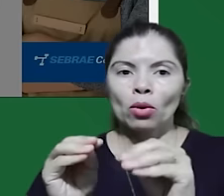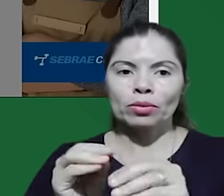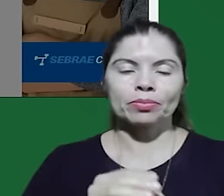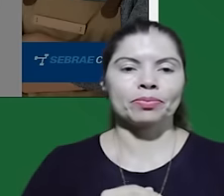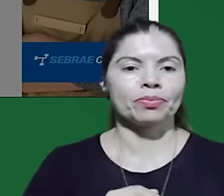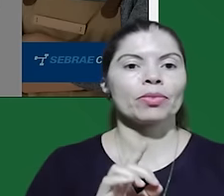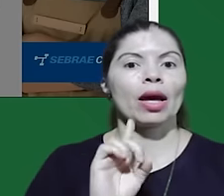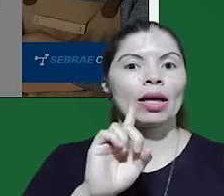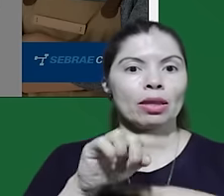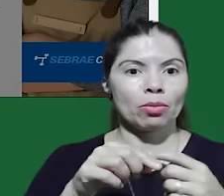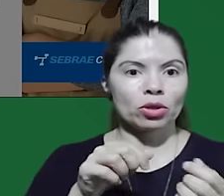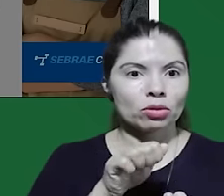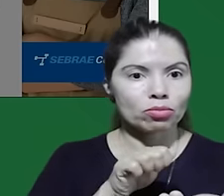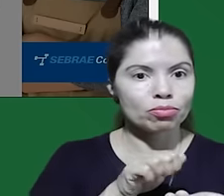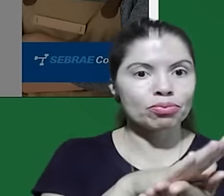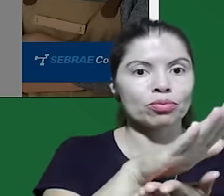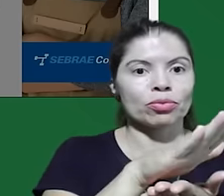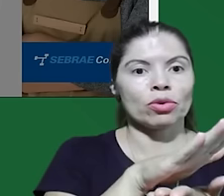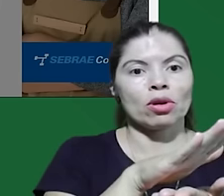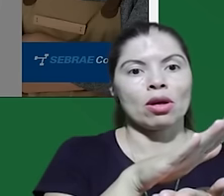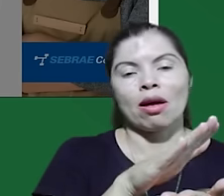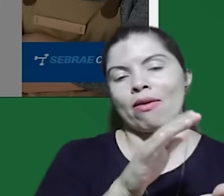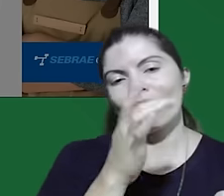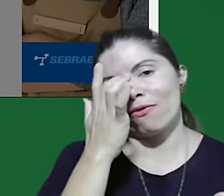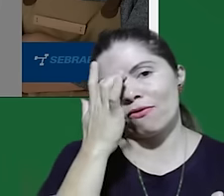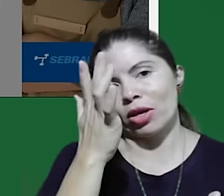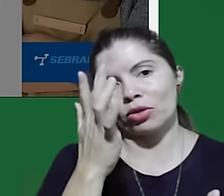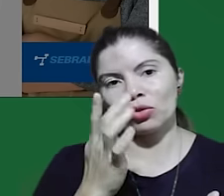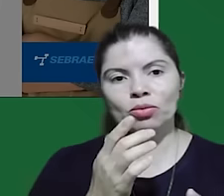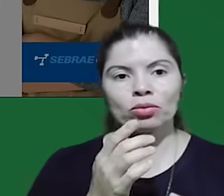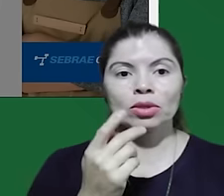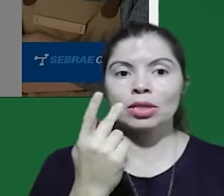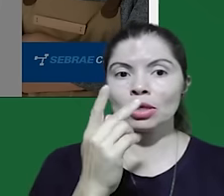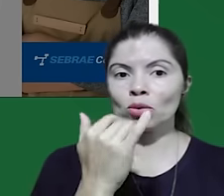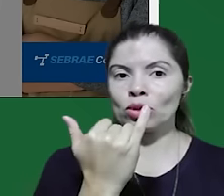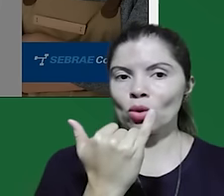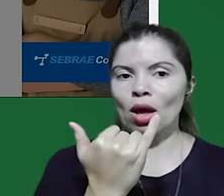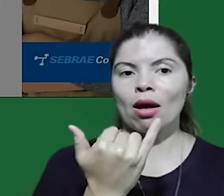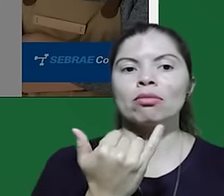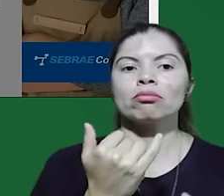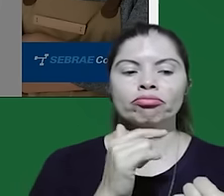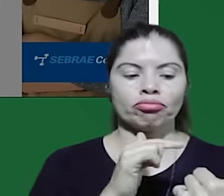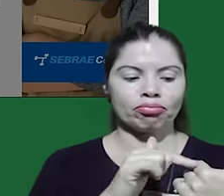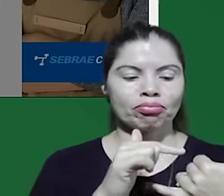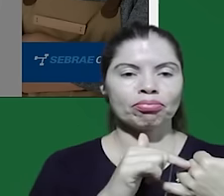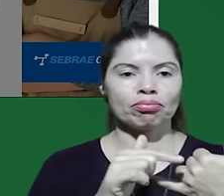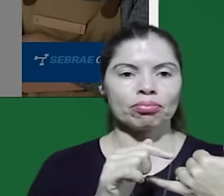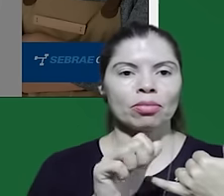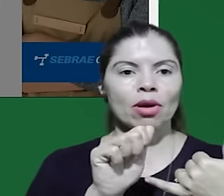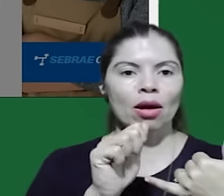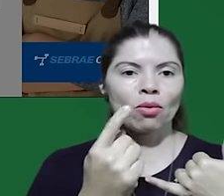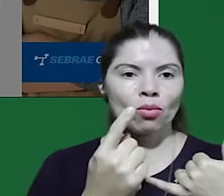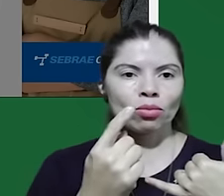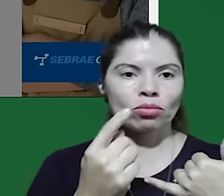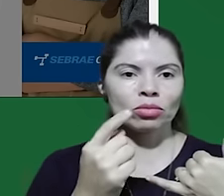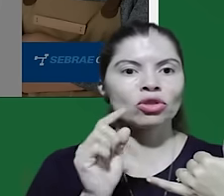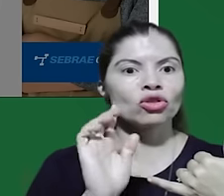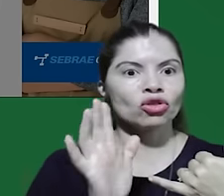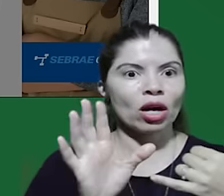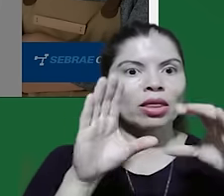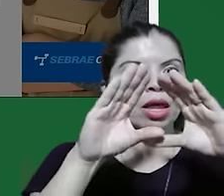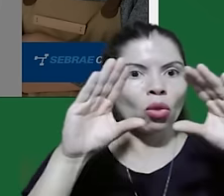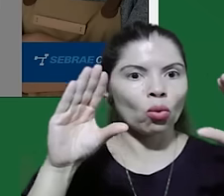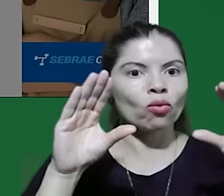documento fica muito mais fácil Se você acessando lá com o seu celular o certificado digital é o A1 tá na nuvem já funcionando